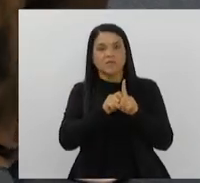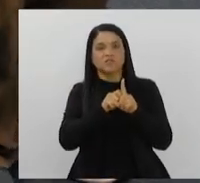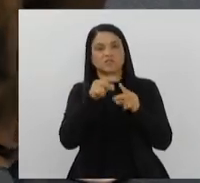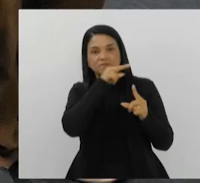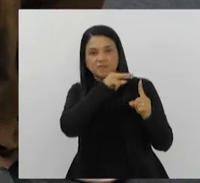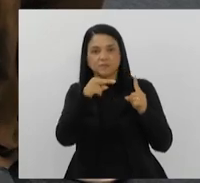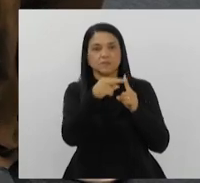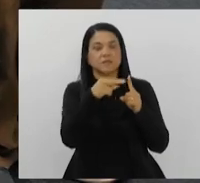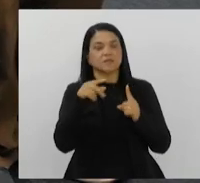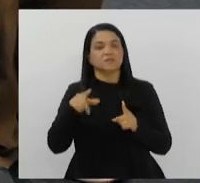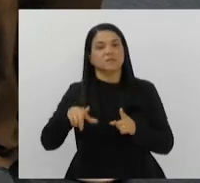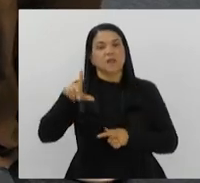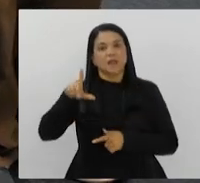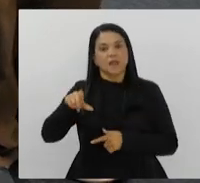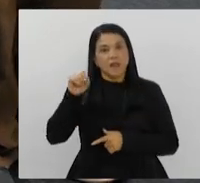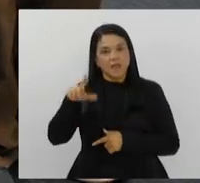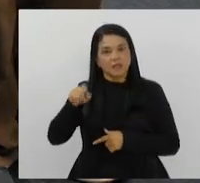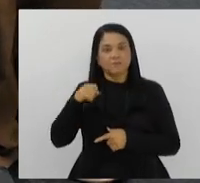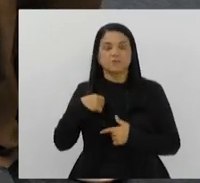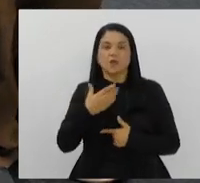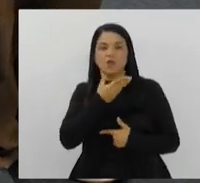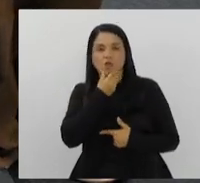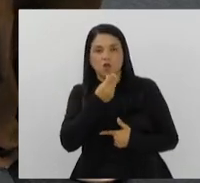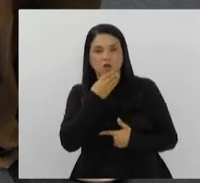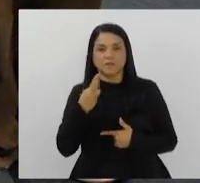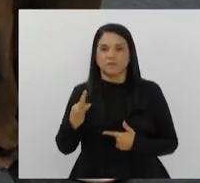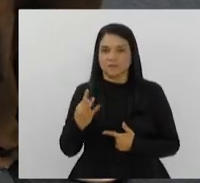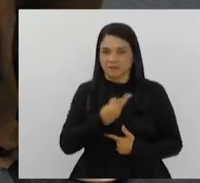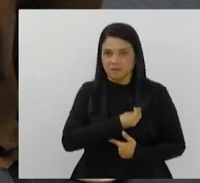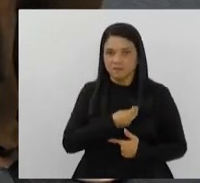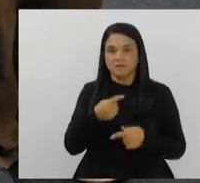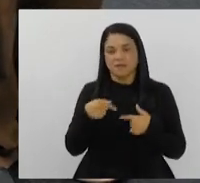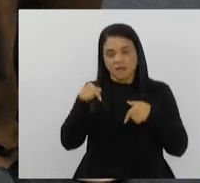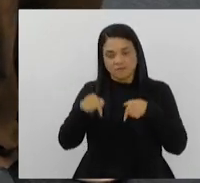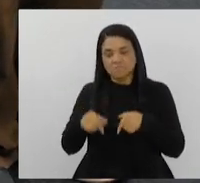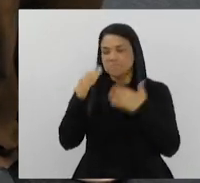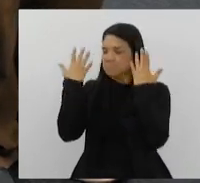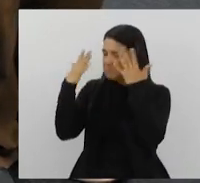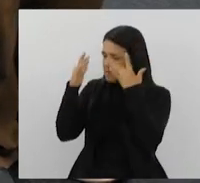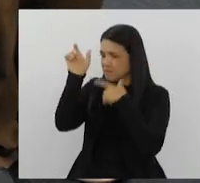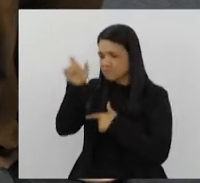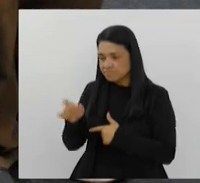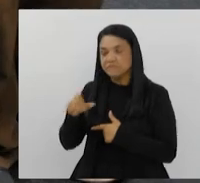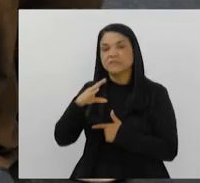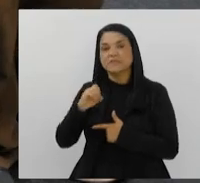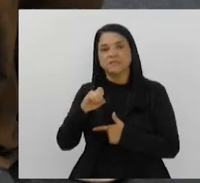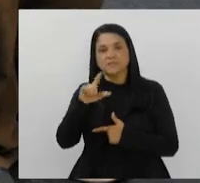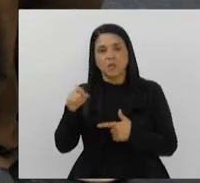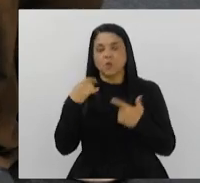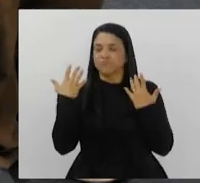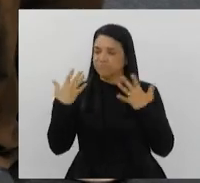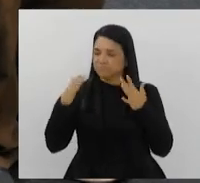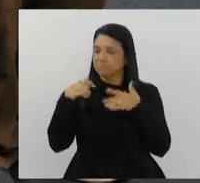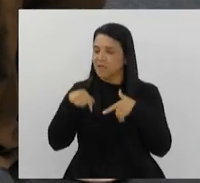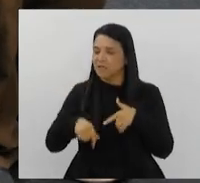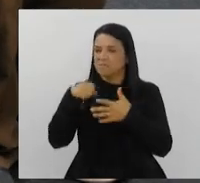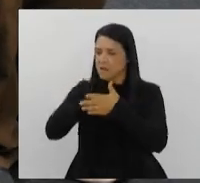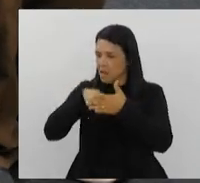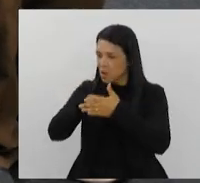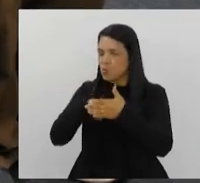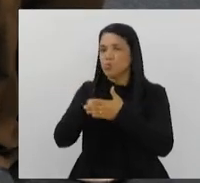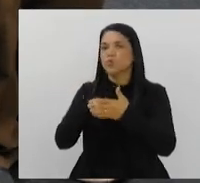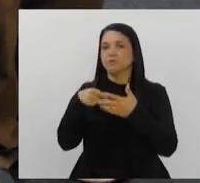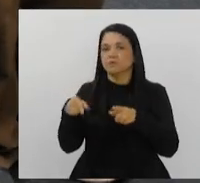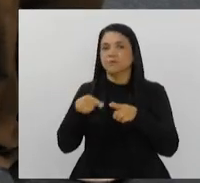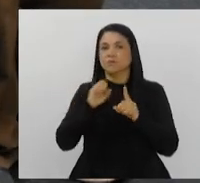homens homossexuais. Enfim, parabéns, CEL, pela sua trajetória. Essa casa reconhece merecidamente os seus esfortes no sentido da construção de